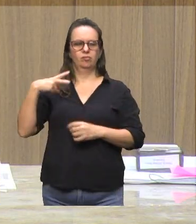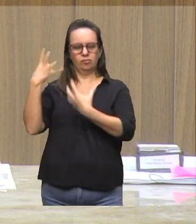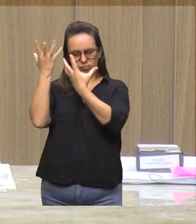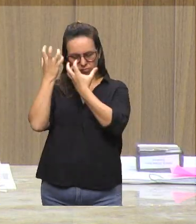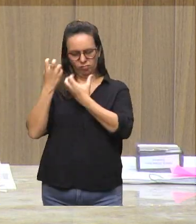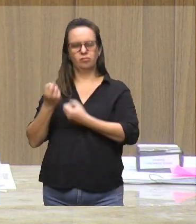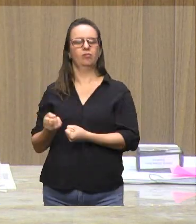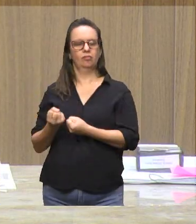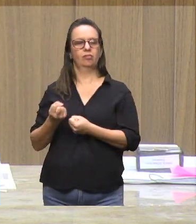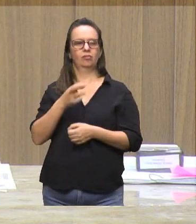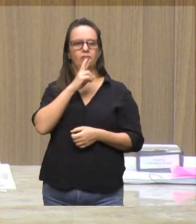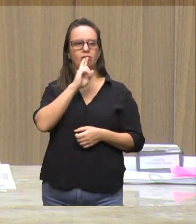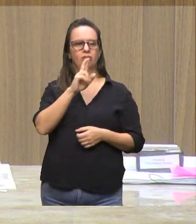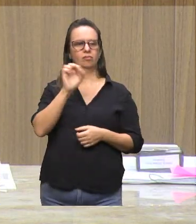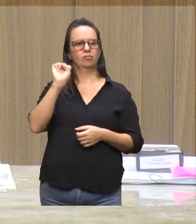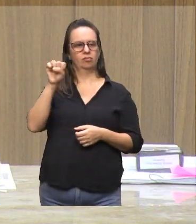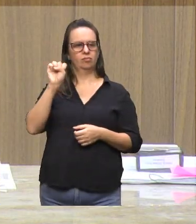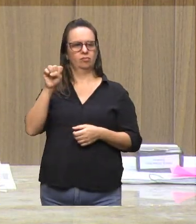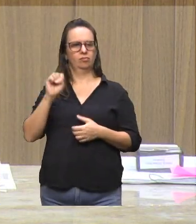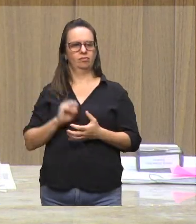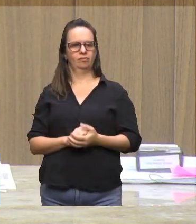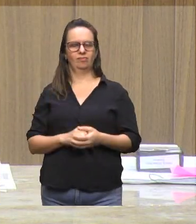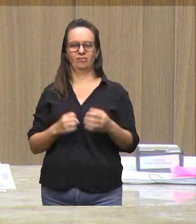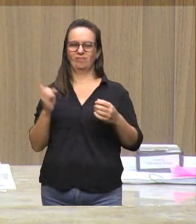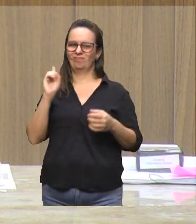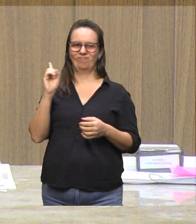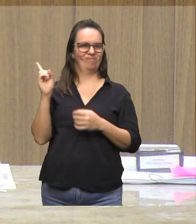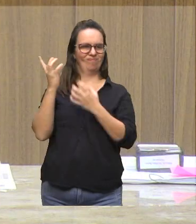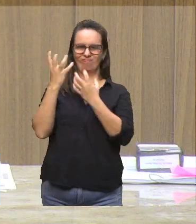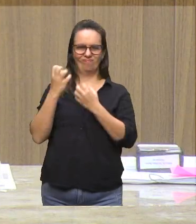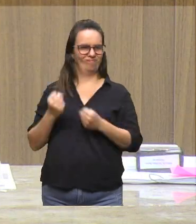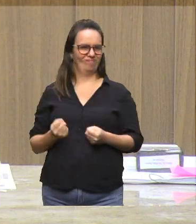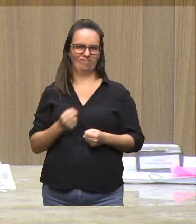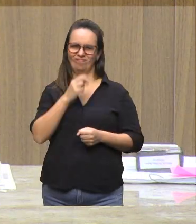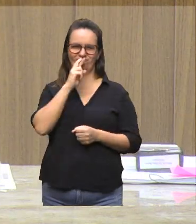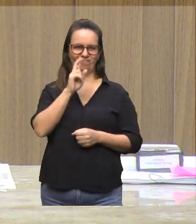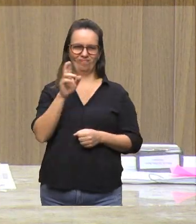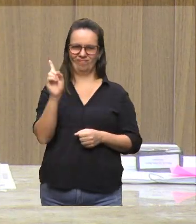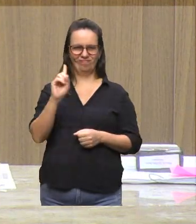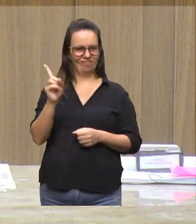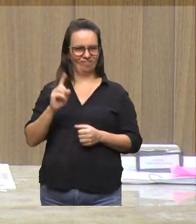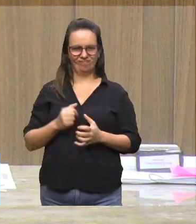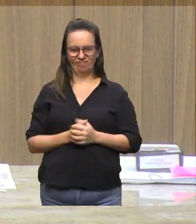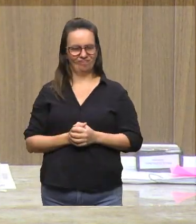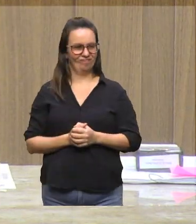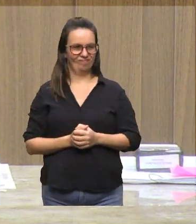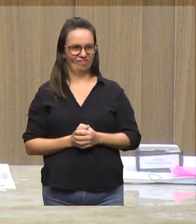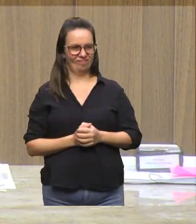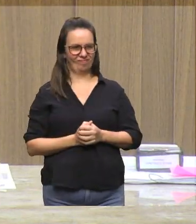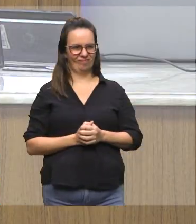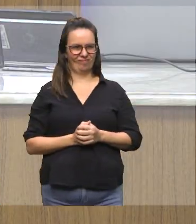à aprovação do projeto, respondam sim. E os que forem contrários, respondam não.